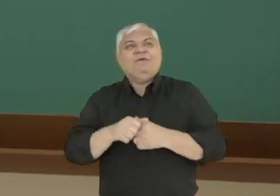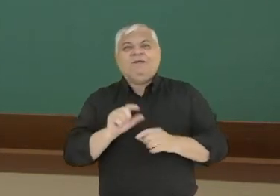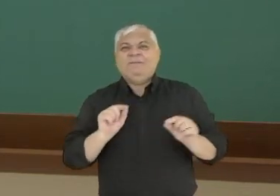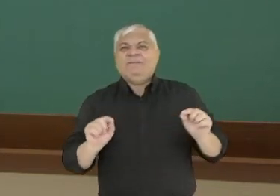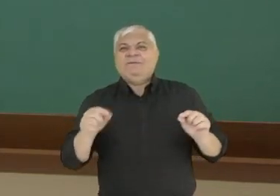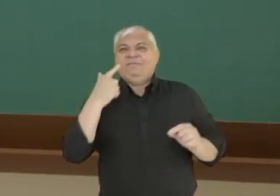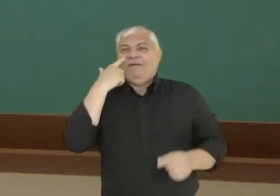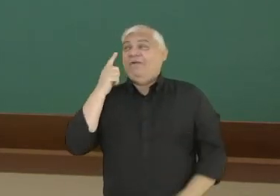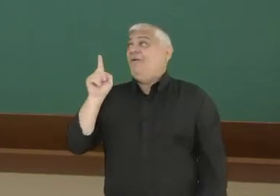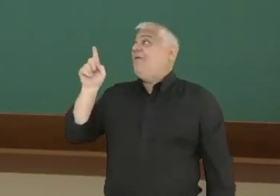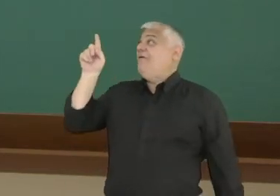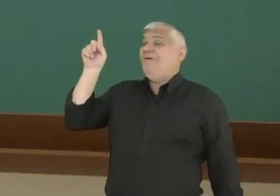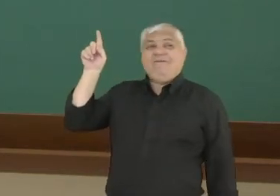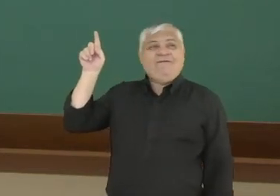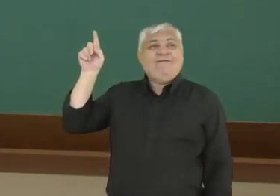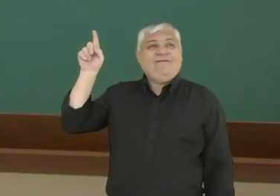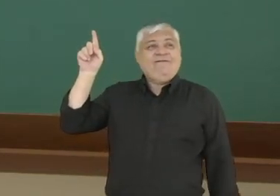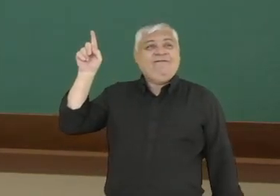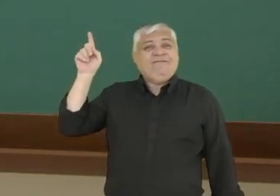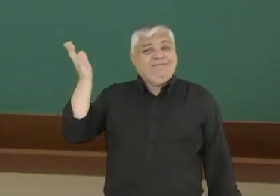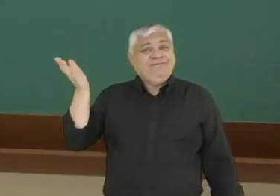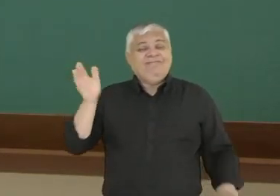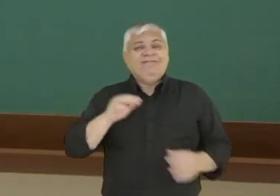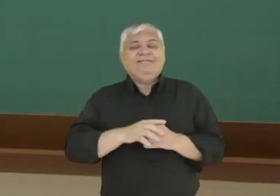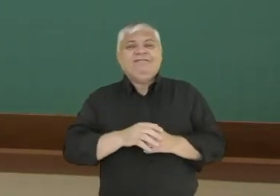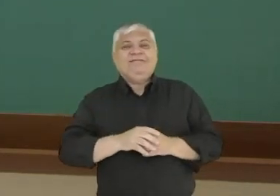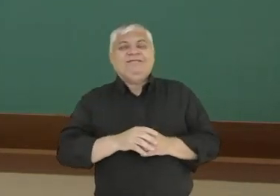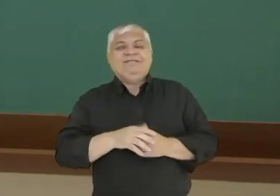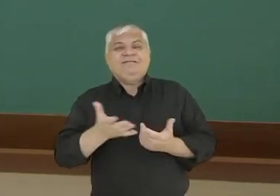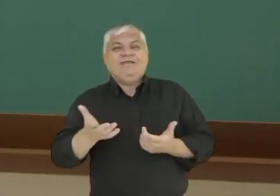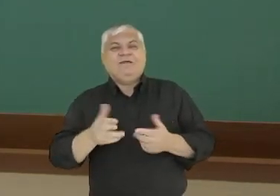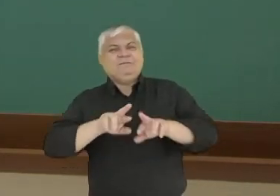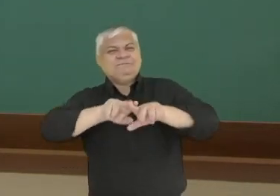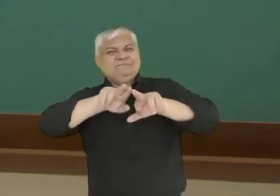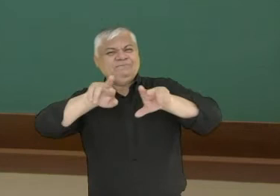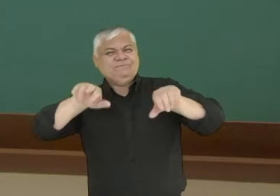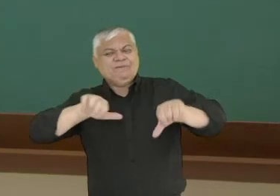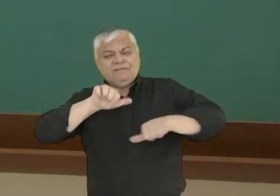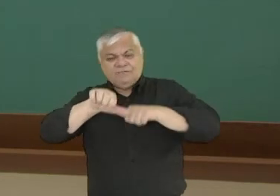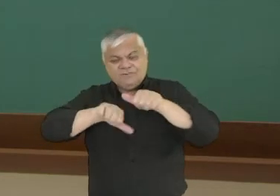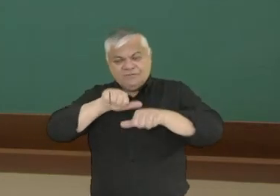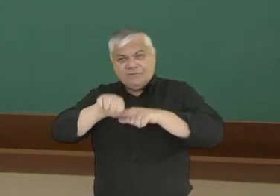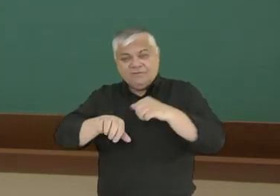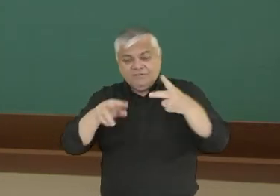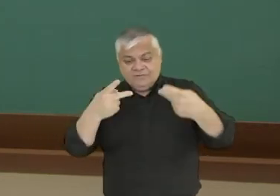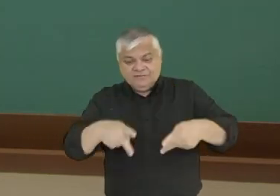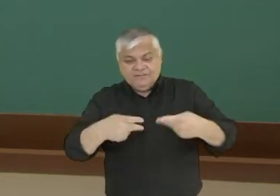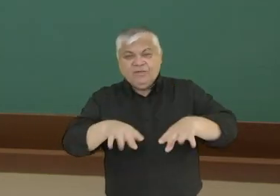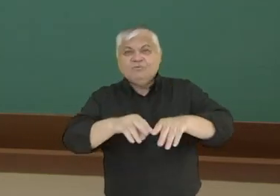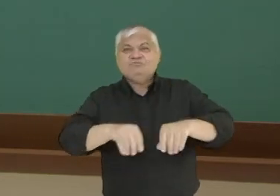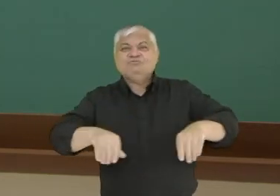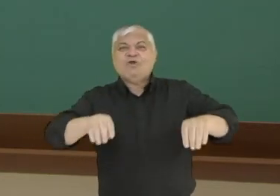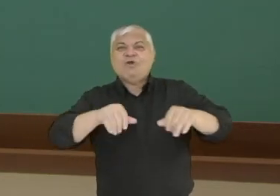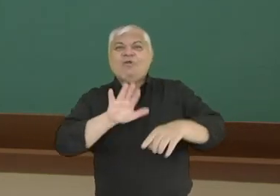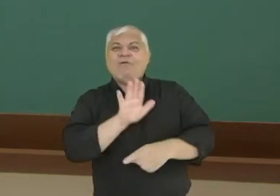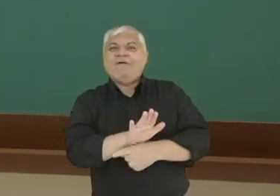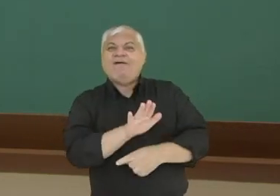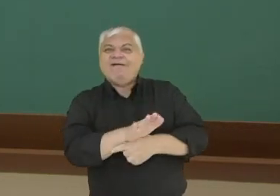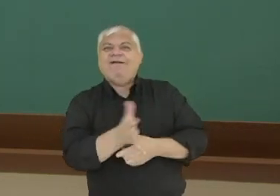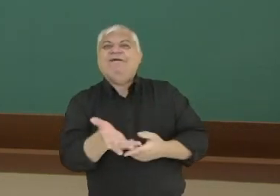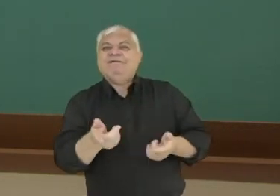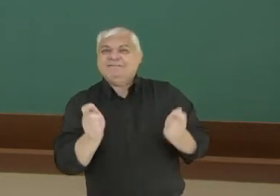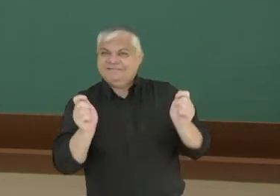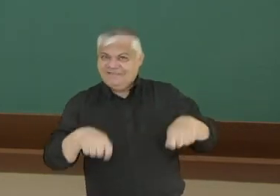diferentes tipos de culturas a facilitar a reposição natural de nutrientes do solo também